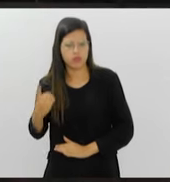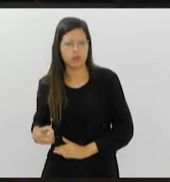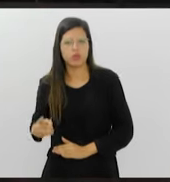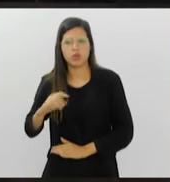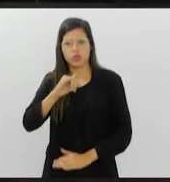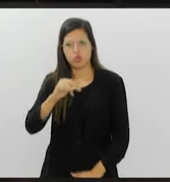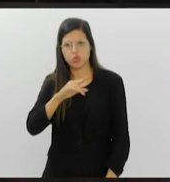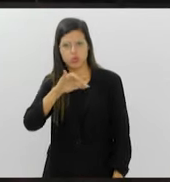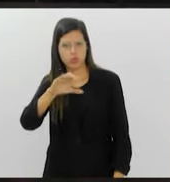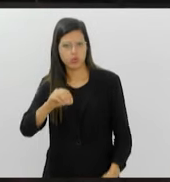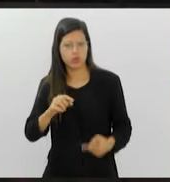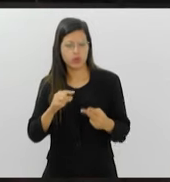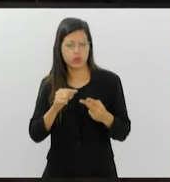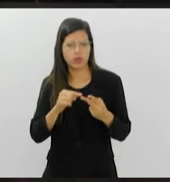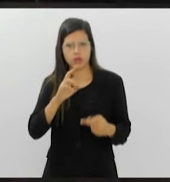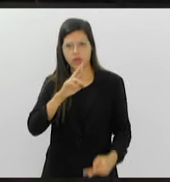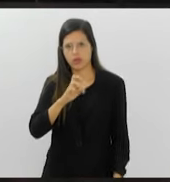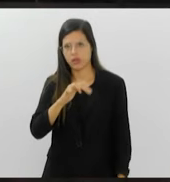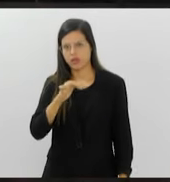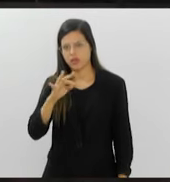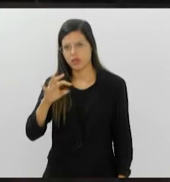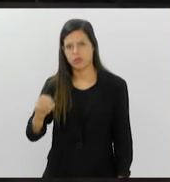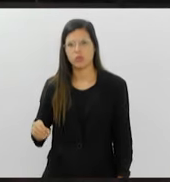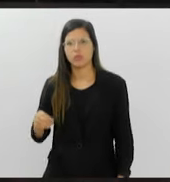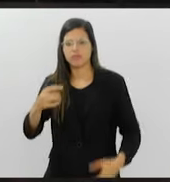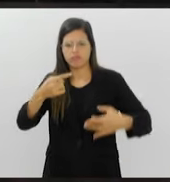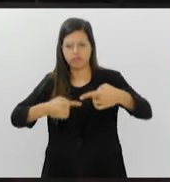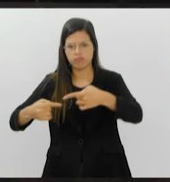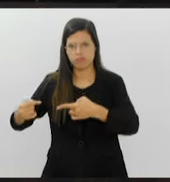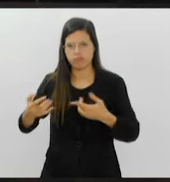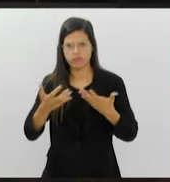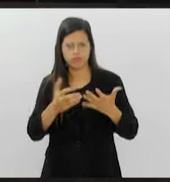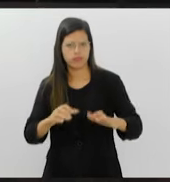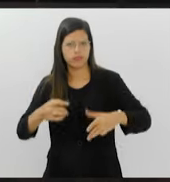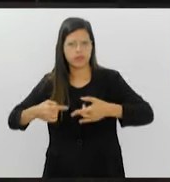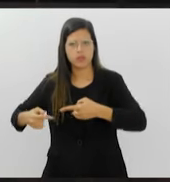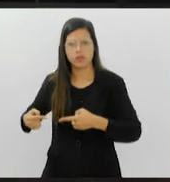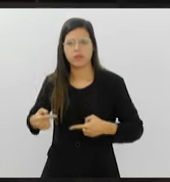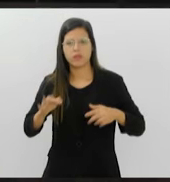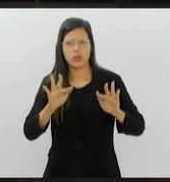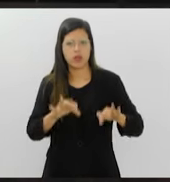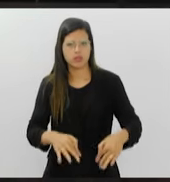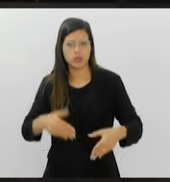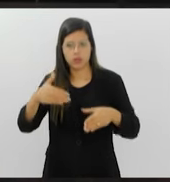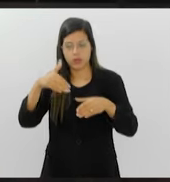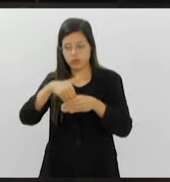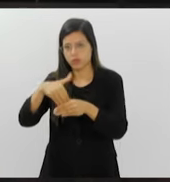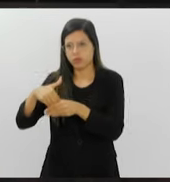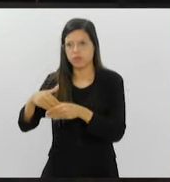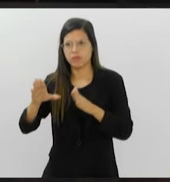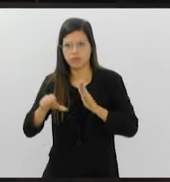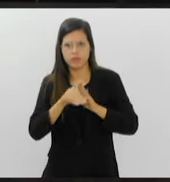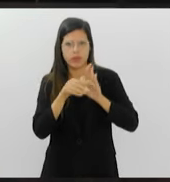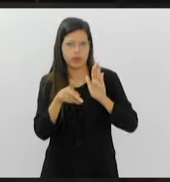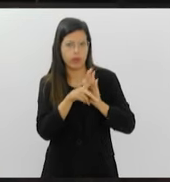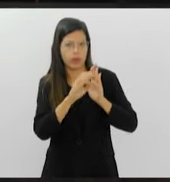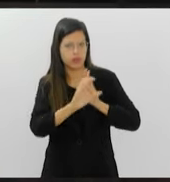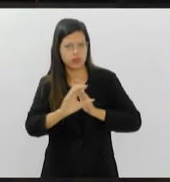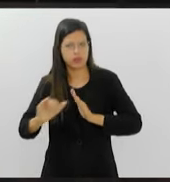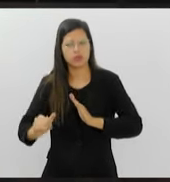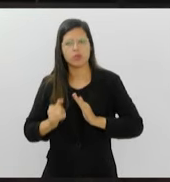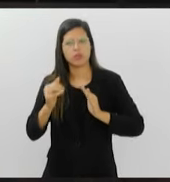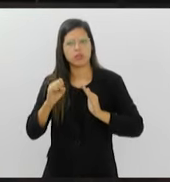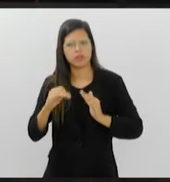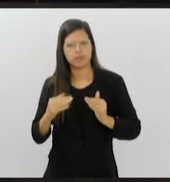Renato Machado. Em discussão. Não havendo quem queira discutir, encerrada a discussão. Em votação, as emendas da CCJ. Os senhores que